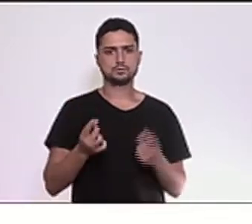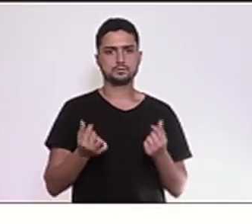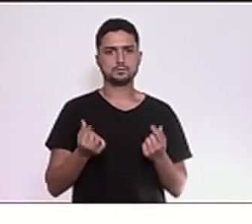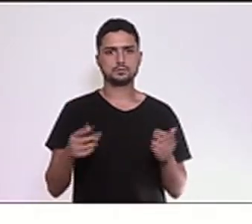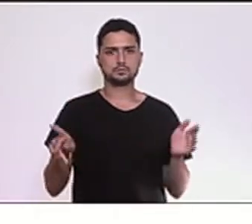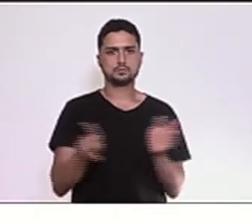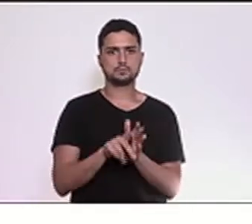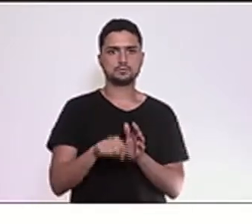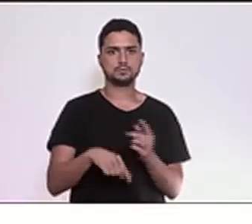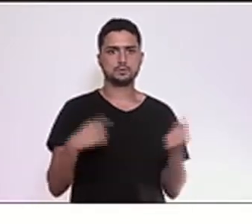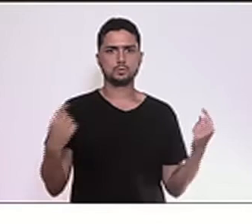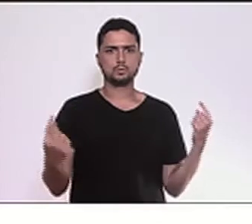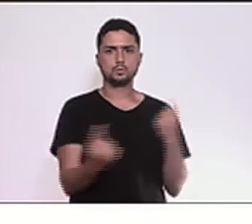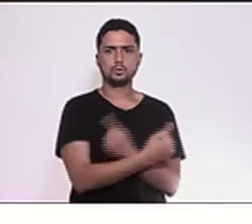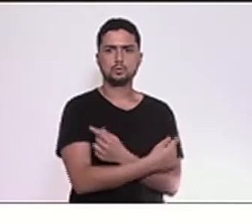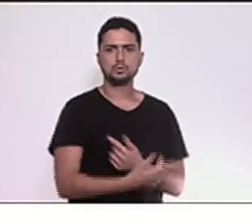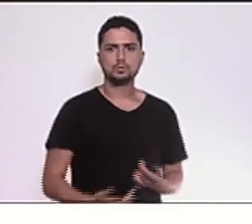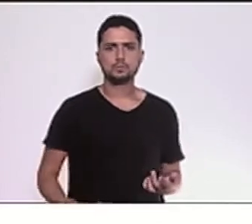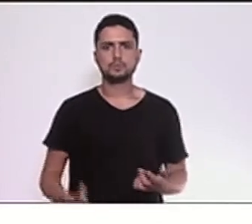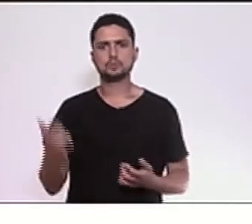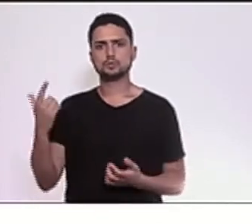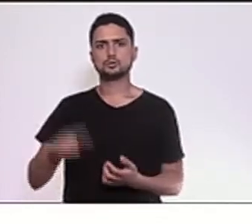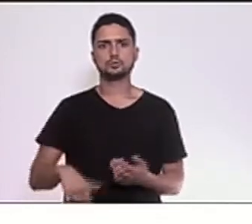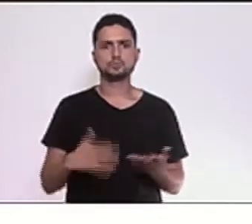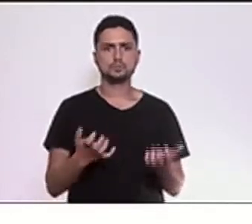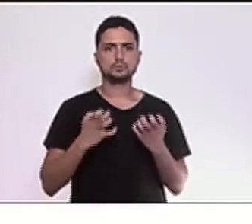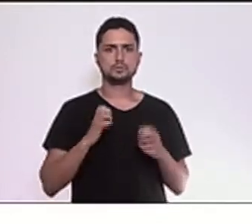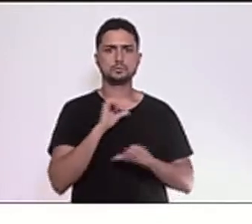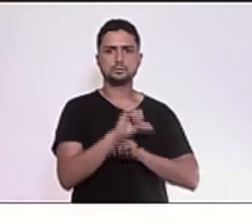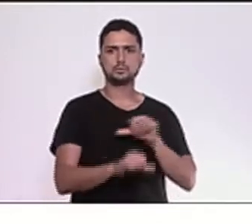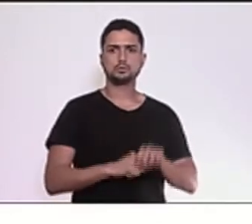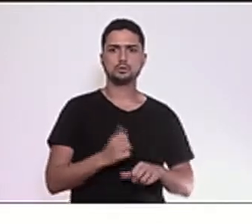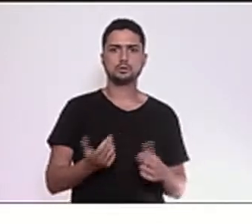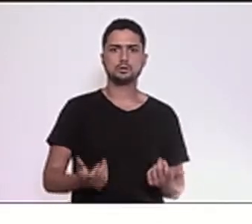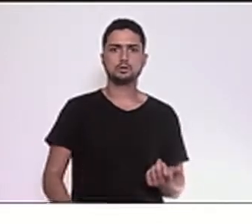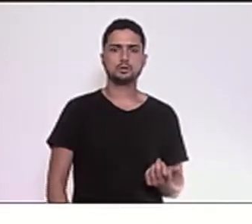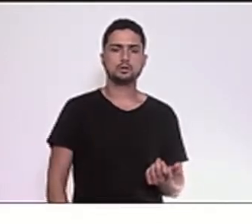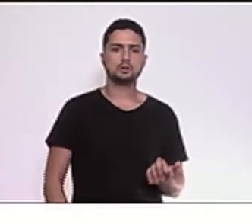virando o jogo, mais uma vez está querendo manobrar o jogo, presidente.